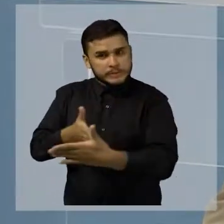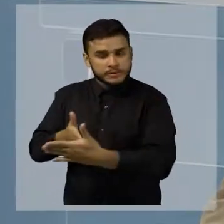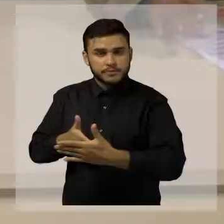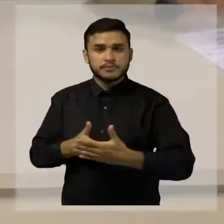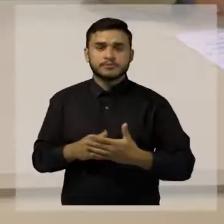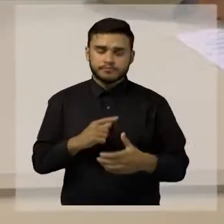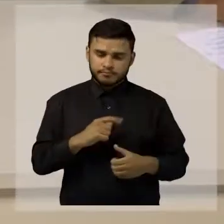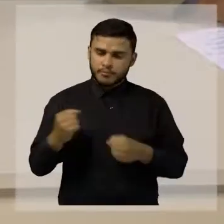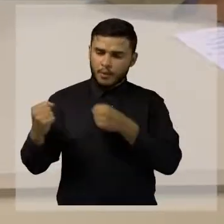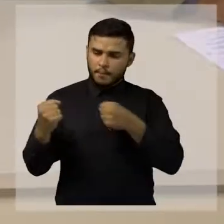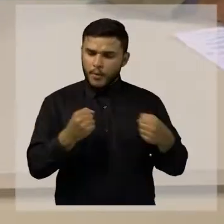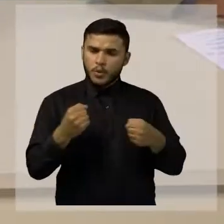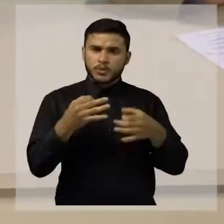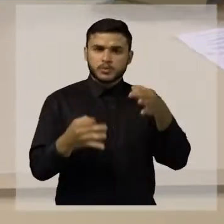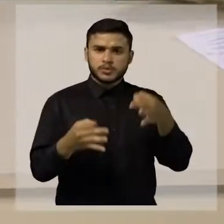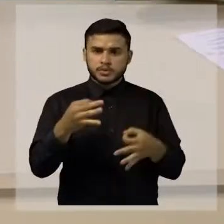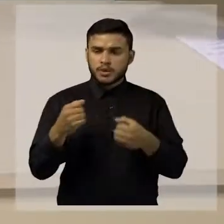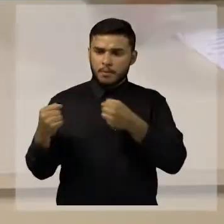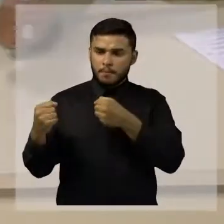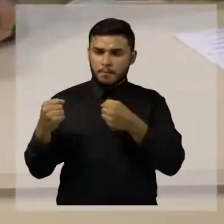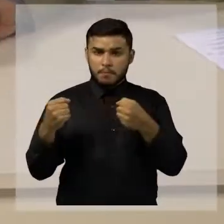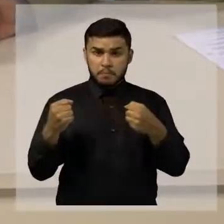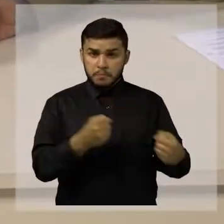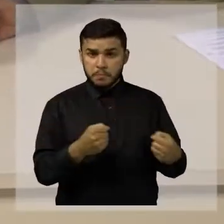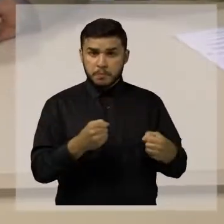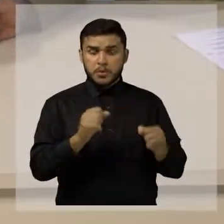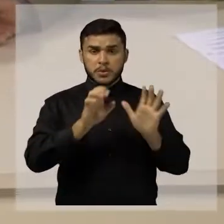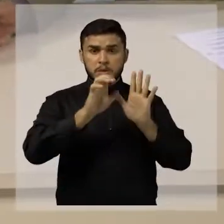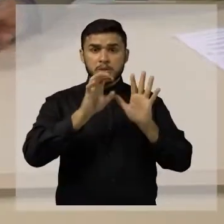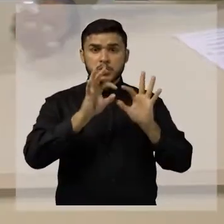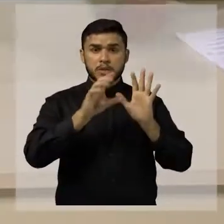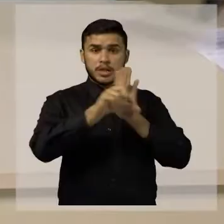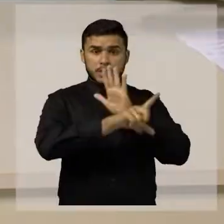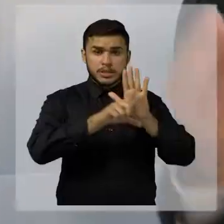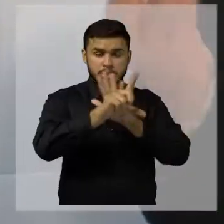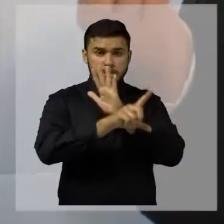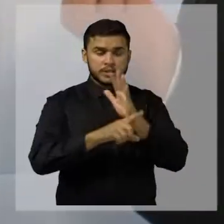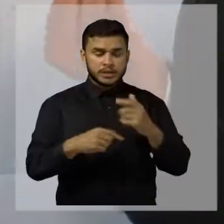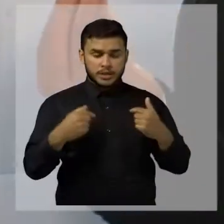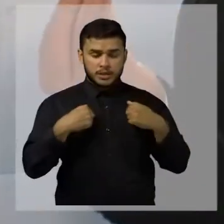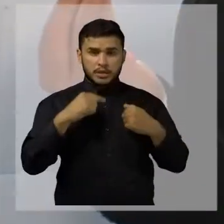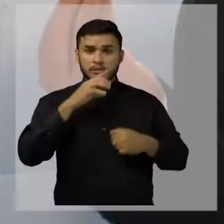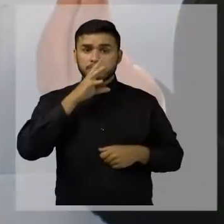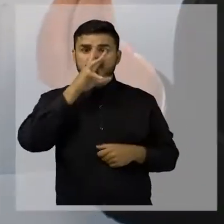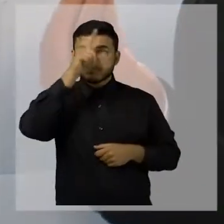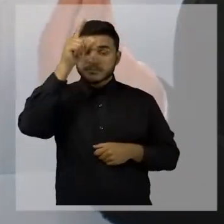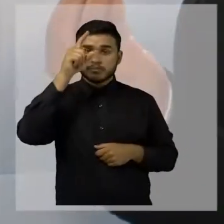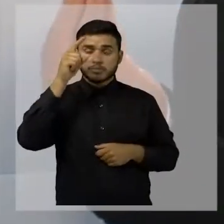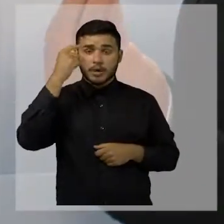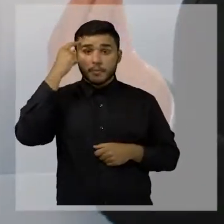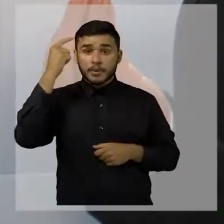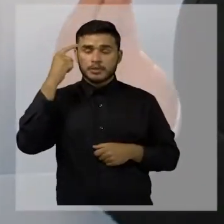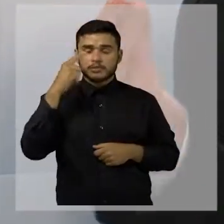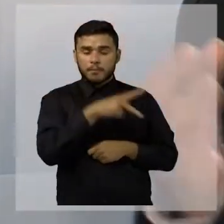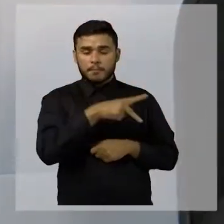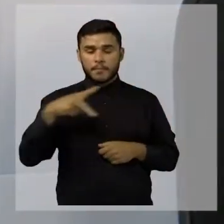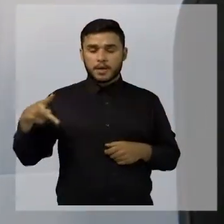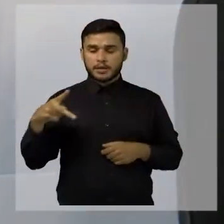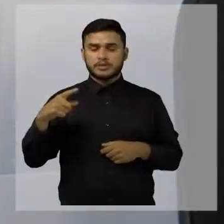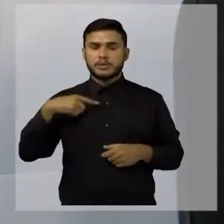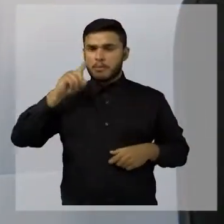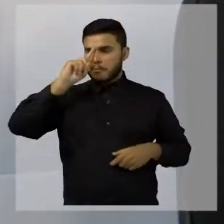Congresso. É o contrapeso, né? O contrapeso ele toma lá uma decisão, ele dá uma canetada, né? O Congresso ele dá uma e rifada a ali, justiça, e aí vem